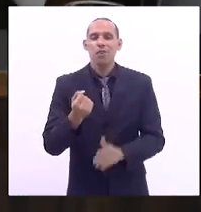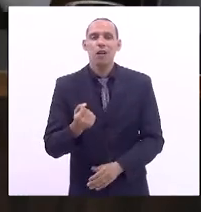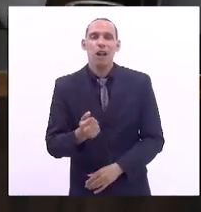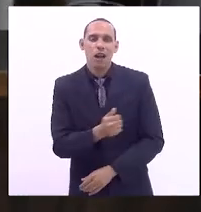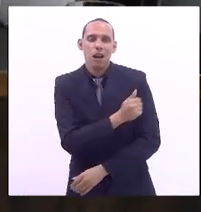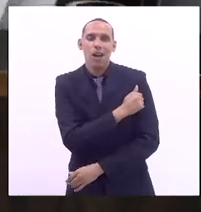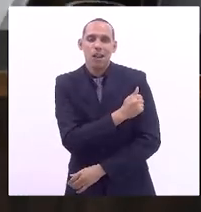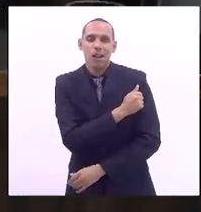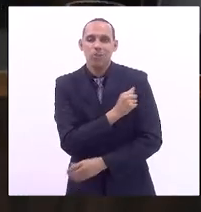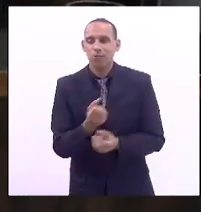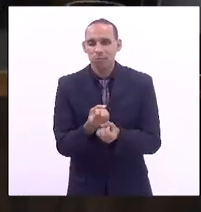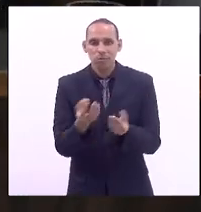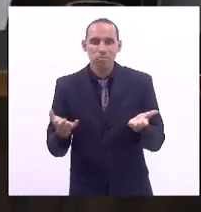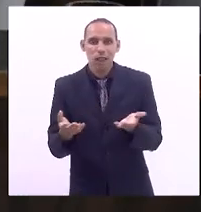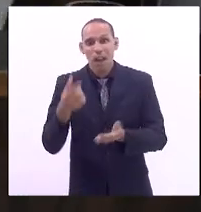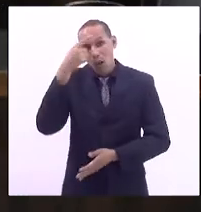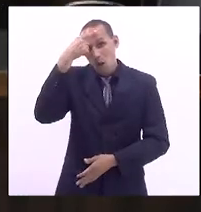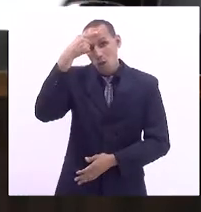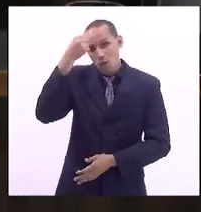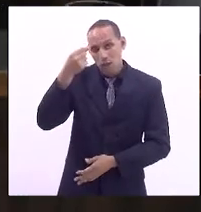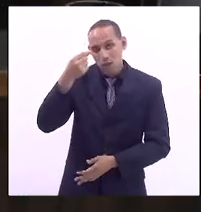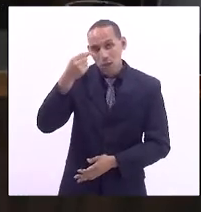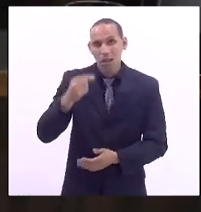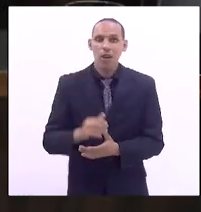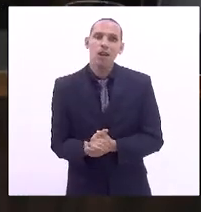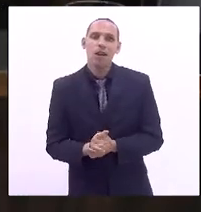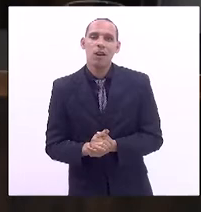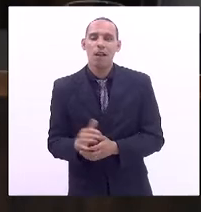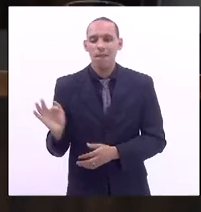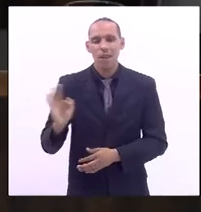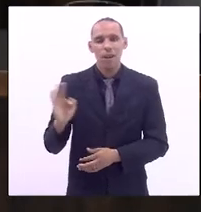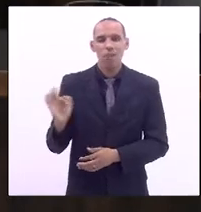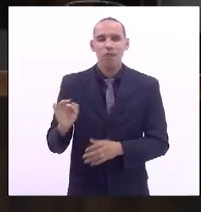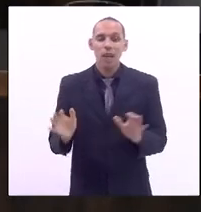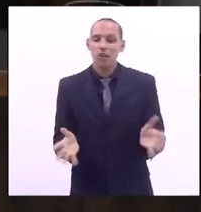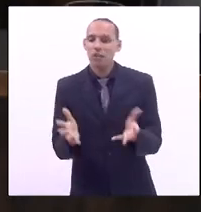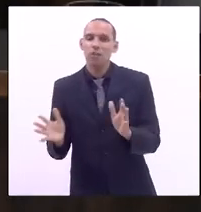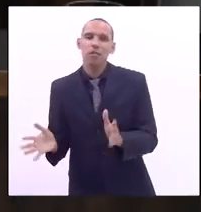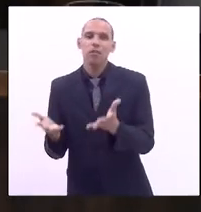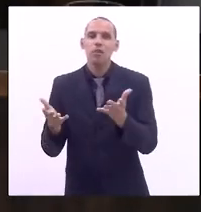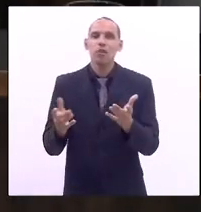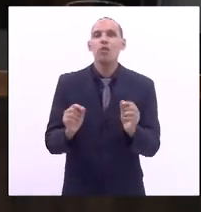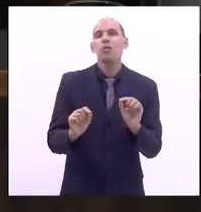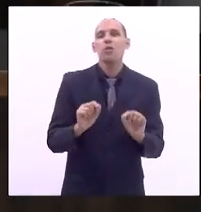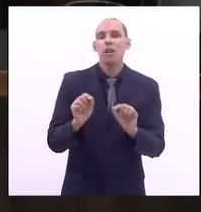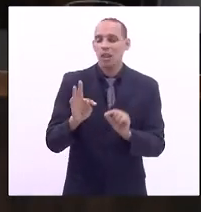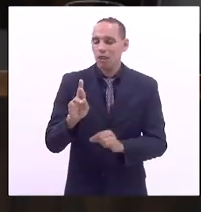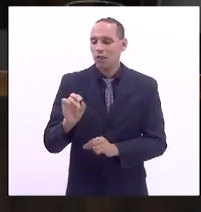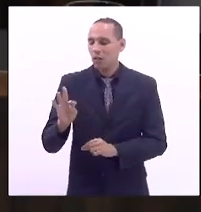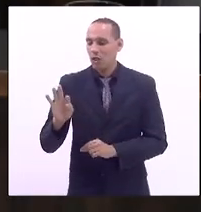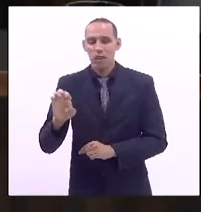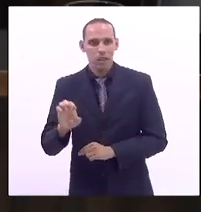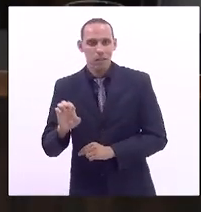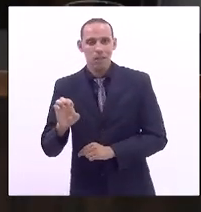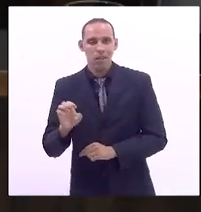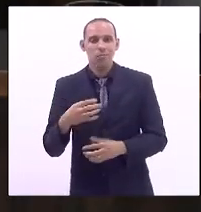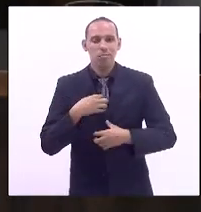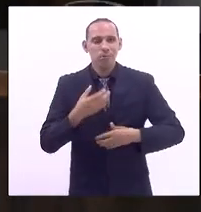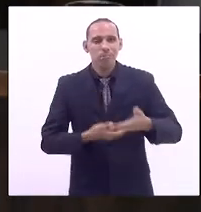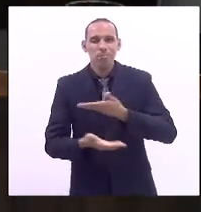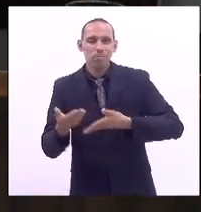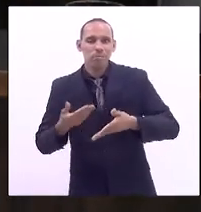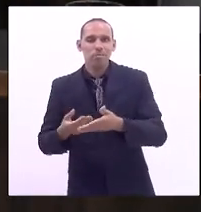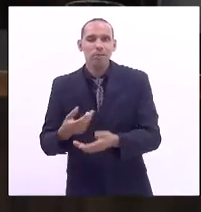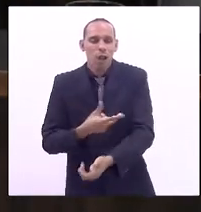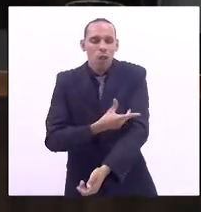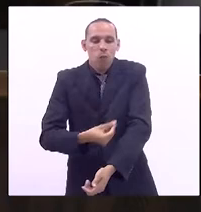doadores para as Universidades centros universitários e faculdades de estimularem o trote solidário com o objetivo de incentivar doação